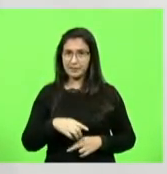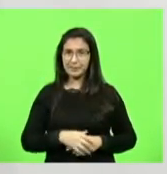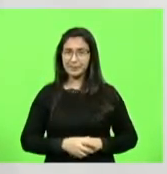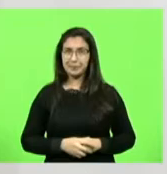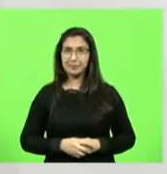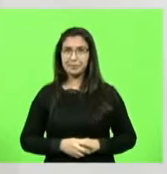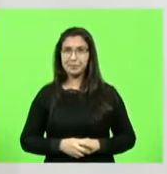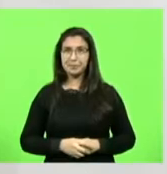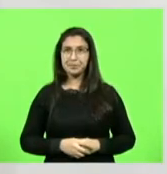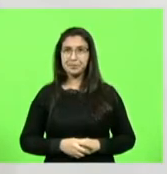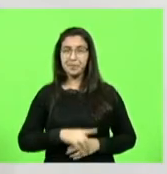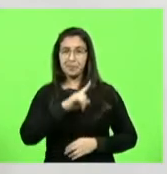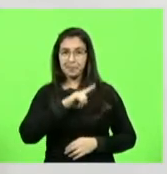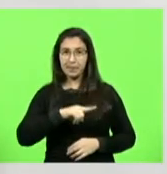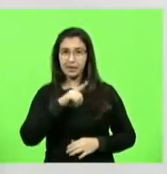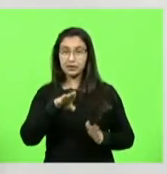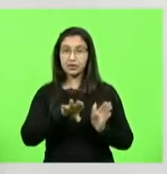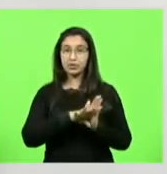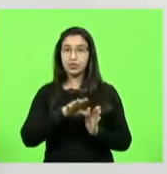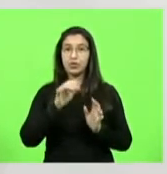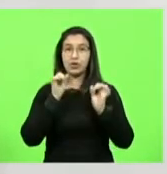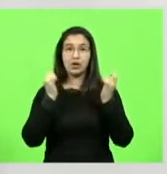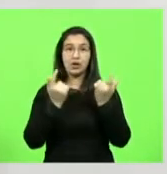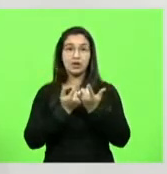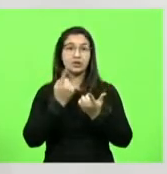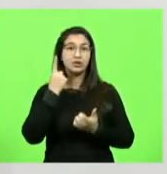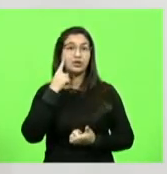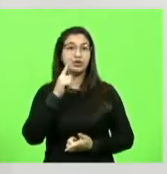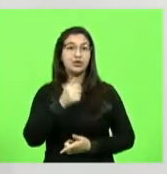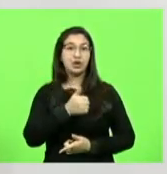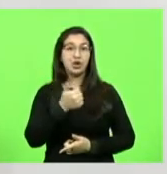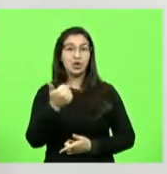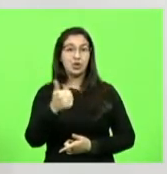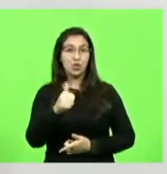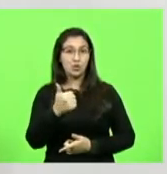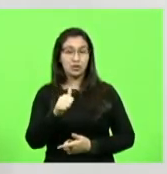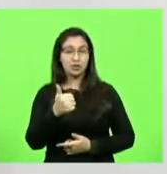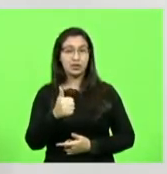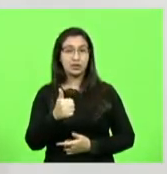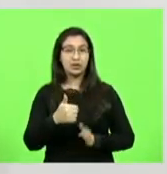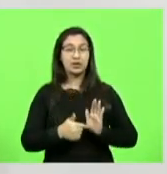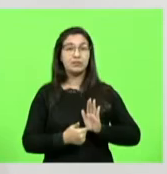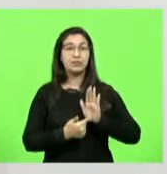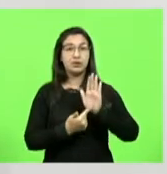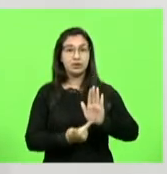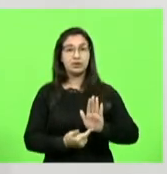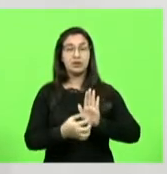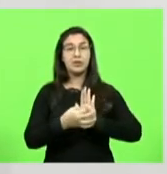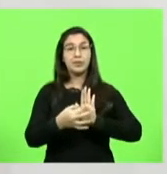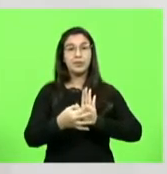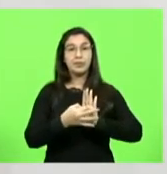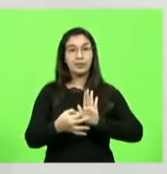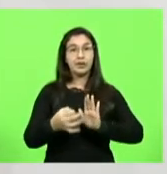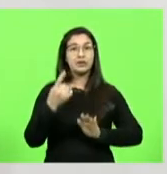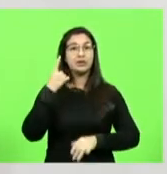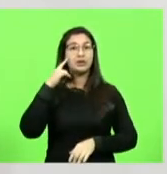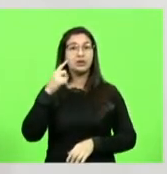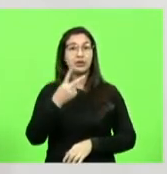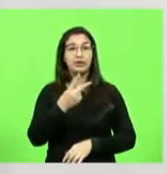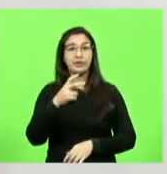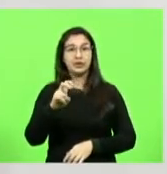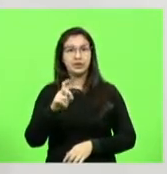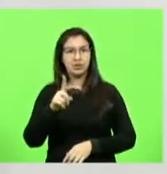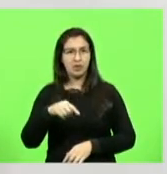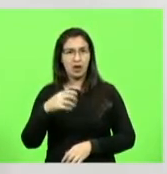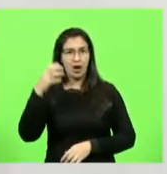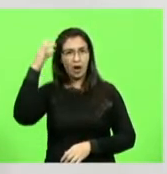O veto chegou na Alesc no dia 11 e foi apresentado parecer no dia 25. Foi culpa da Comissão